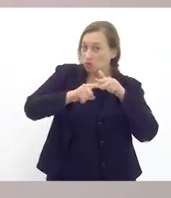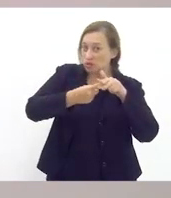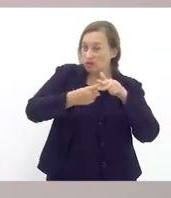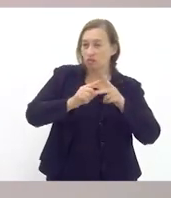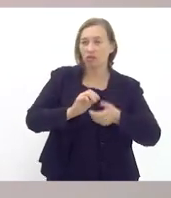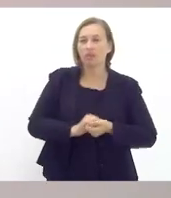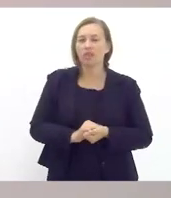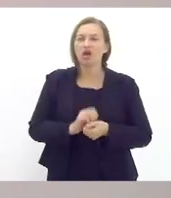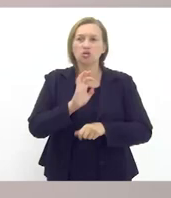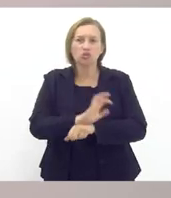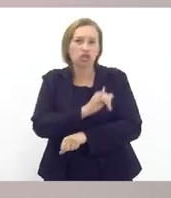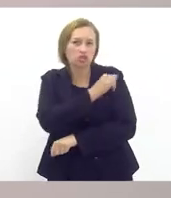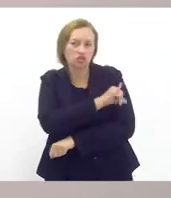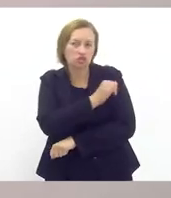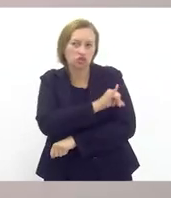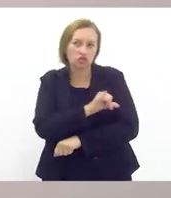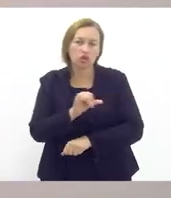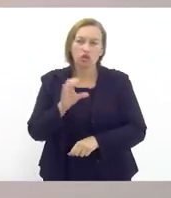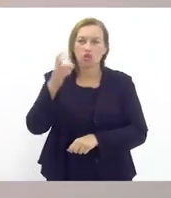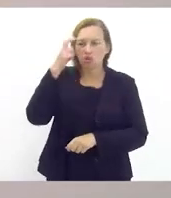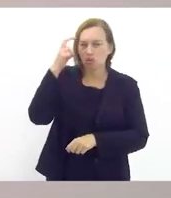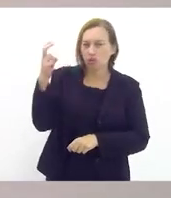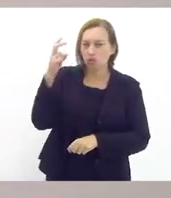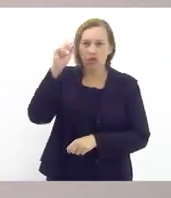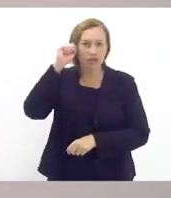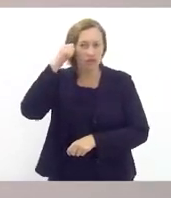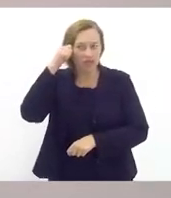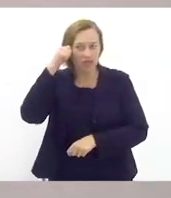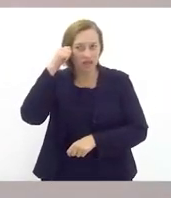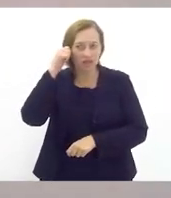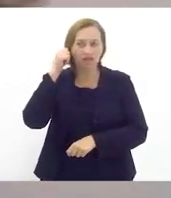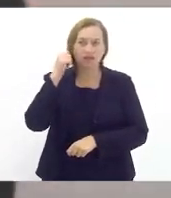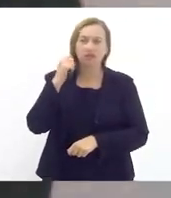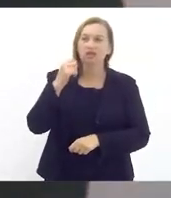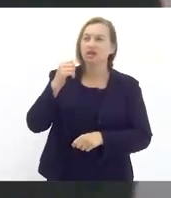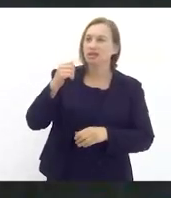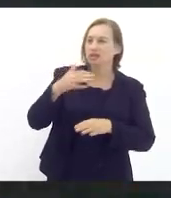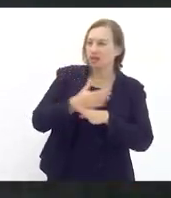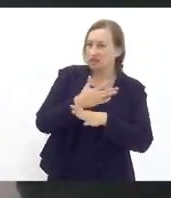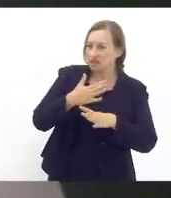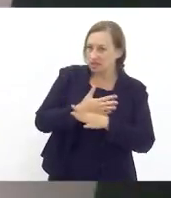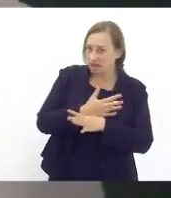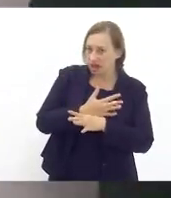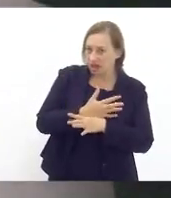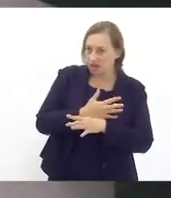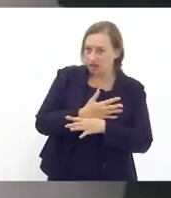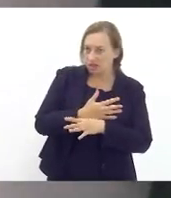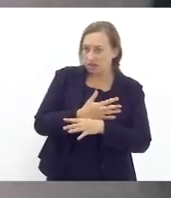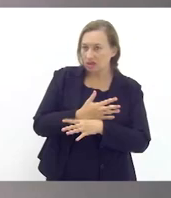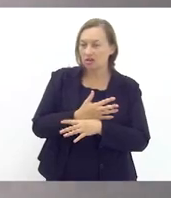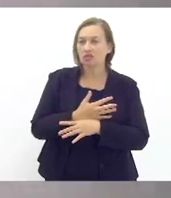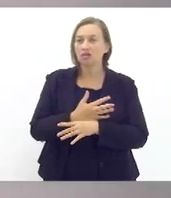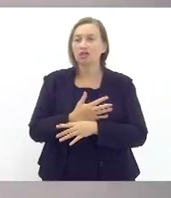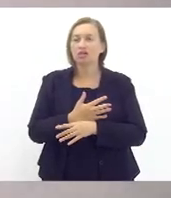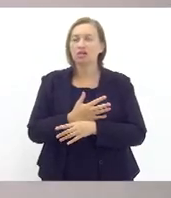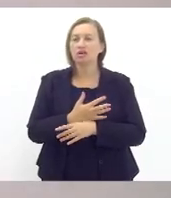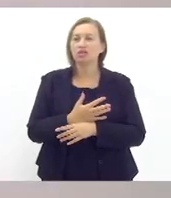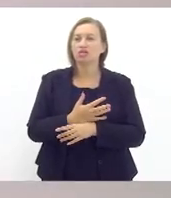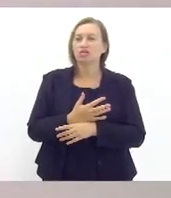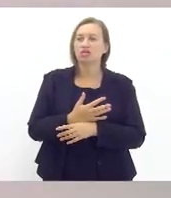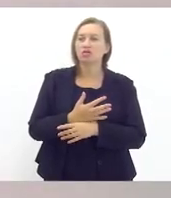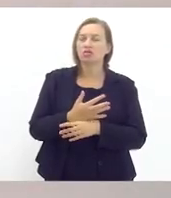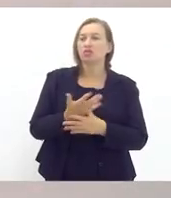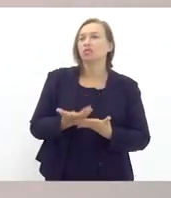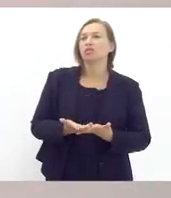no estado do Rio de Janeiro a questão da cultura negra na cidade inclusive né vive marginalizado Esse seminário foi